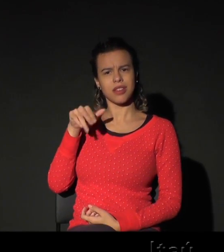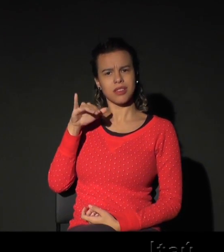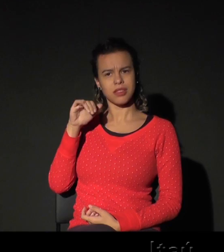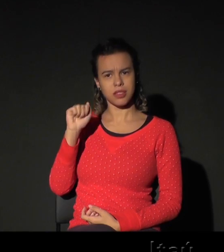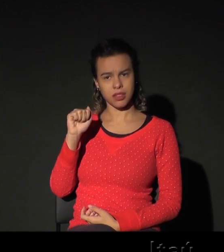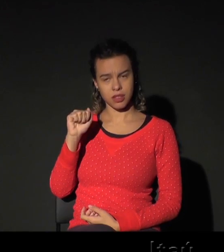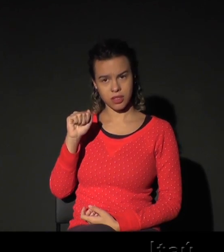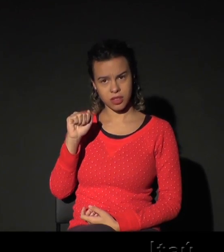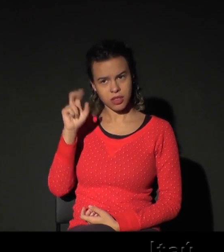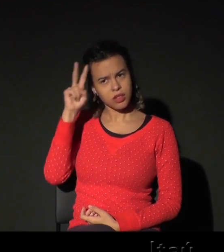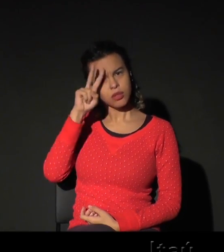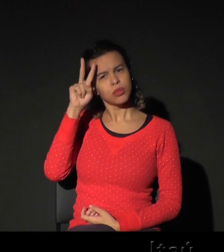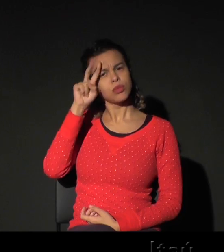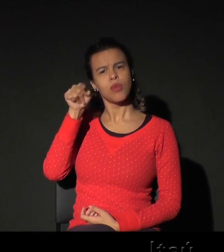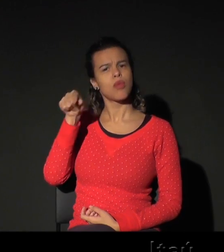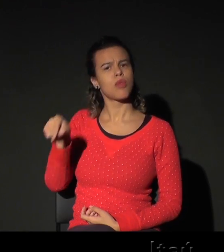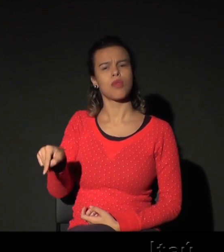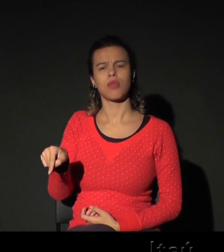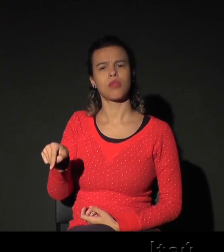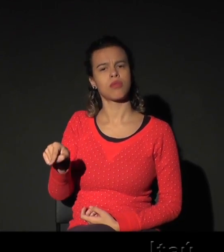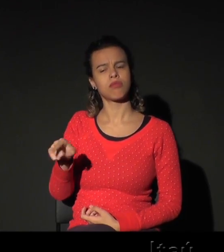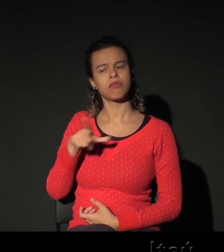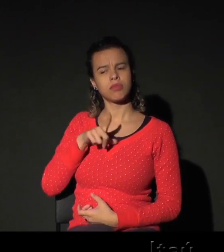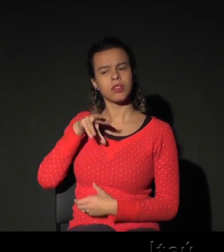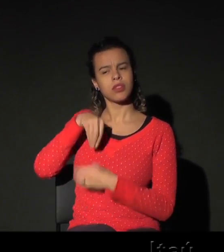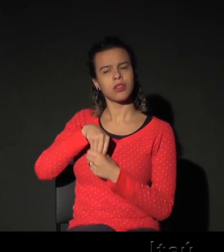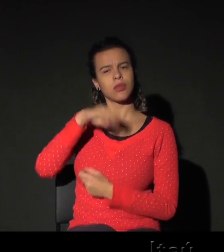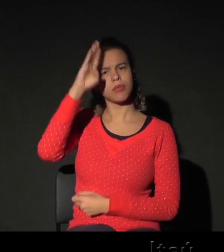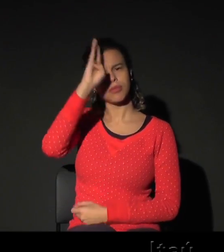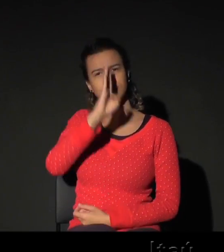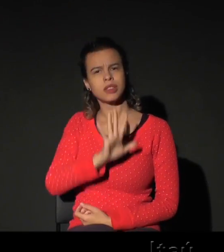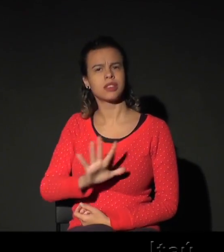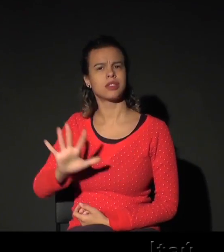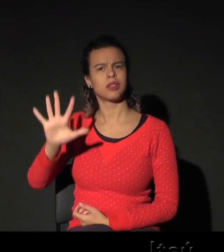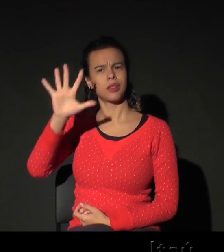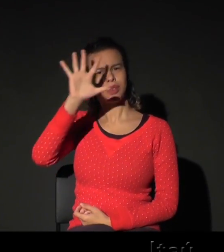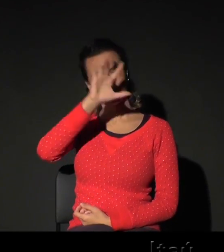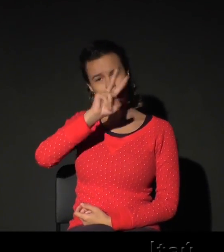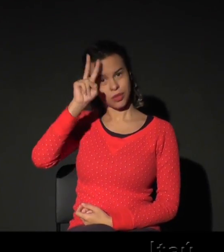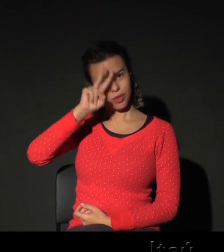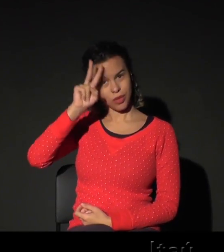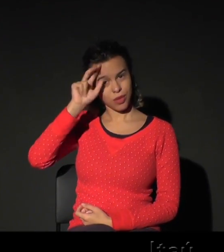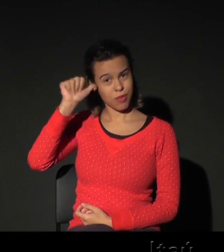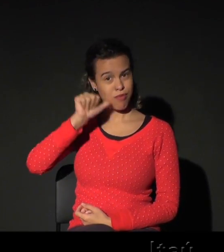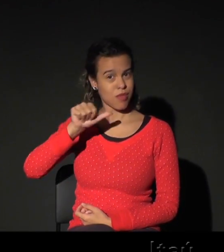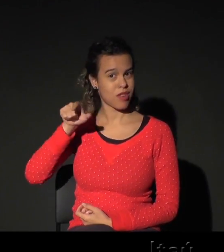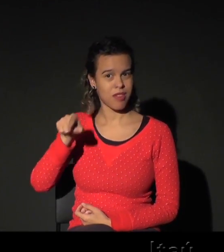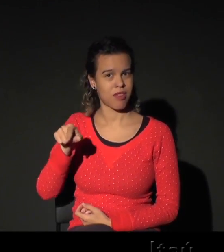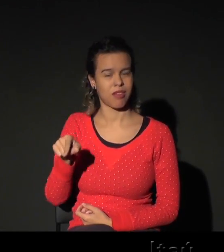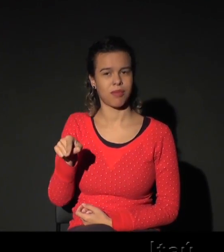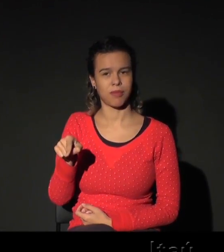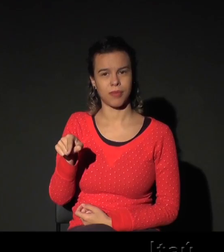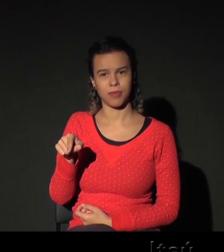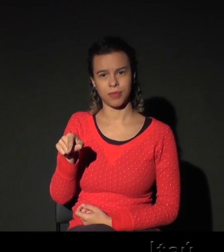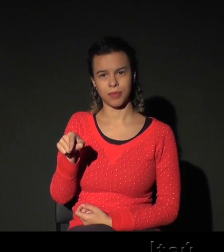essa que história é essa que existe no Brasil que é a história da